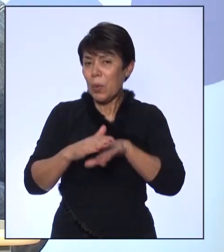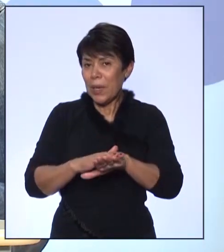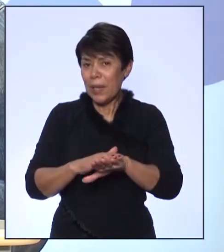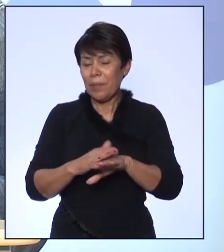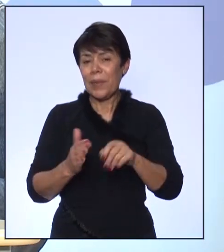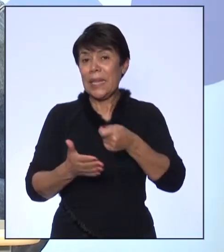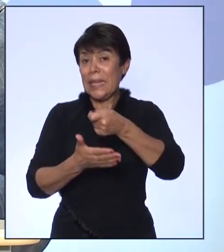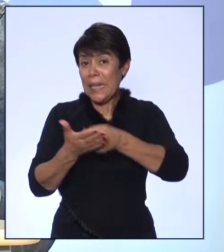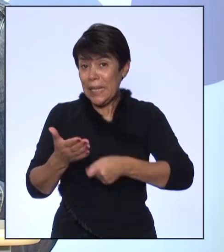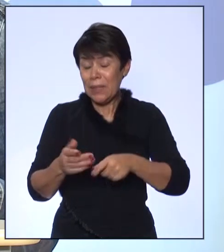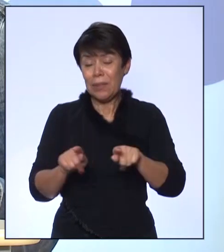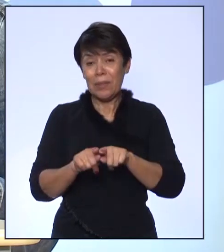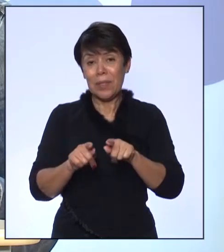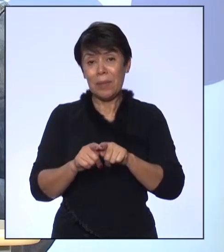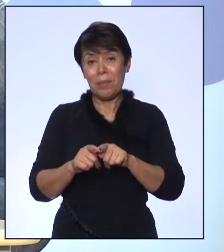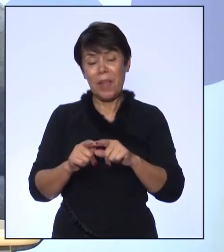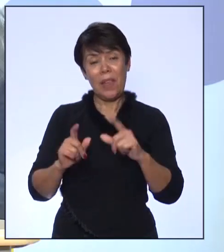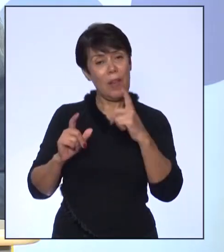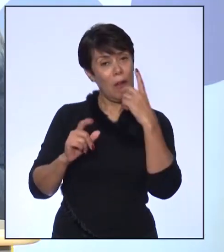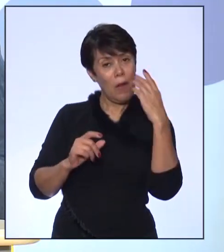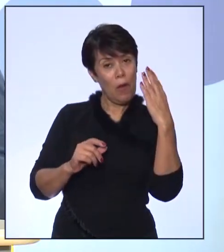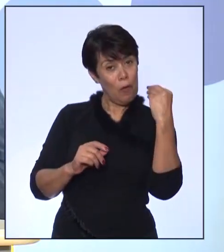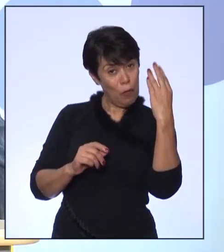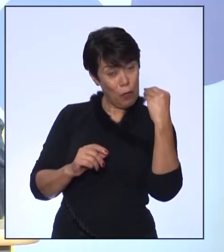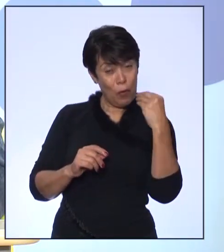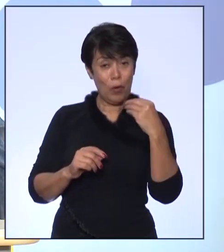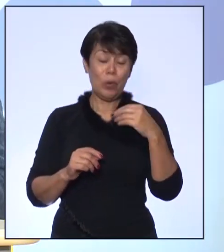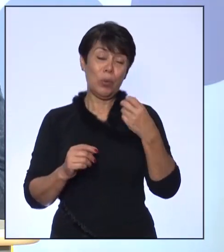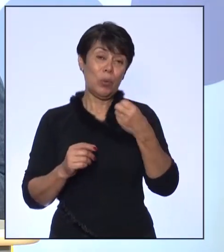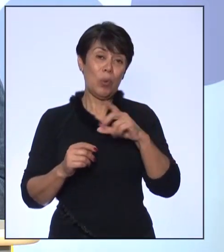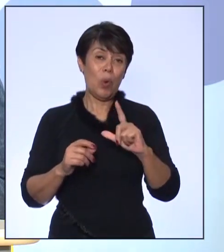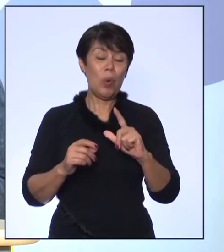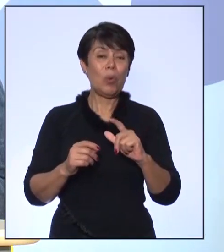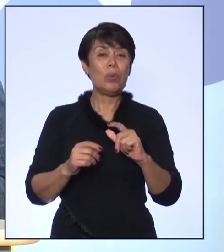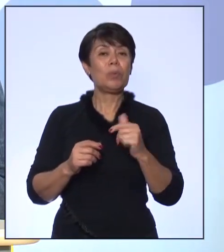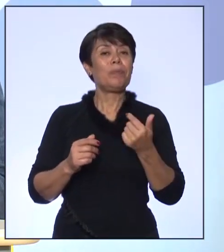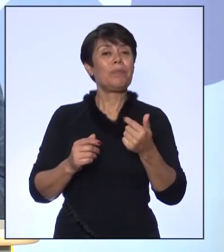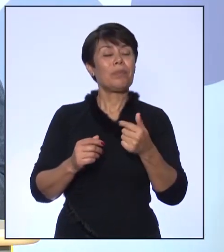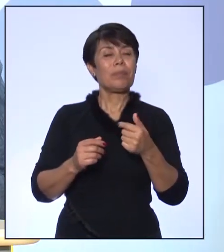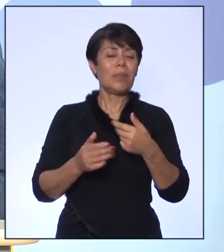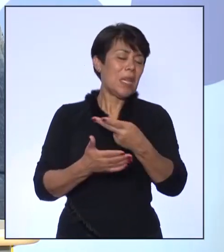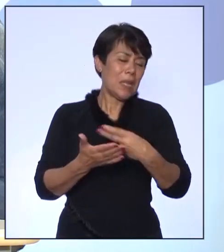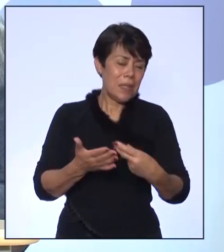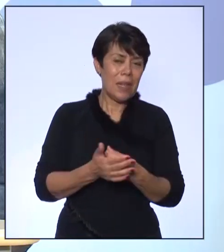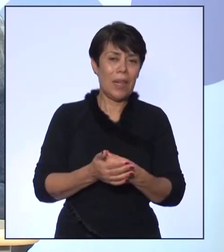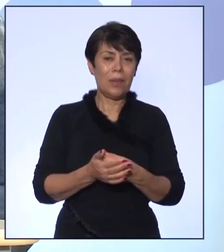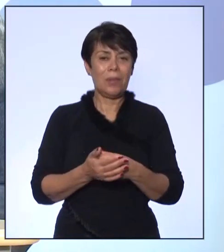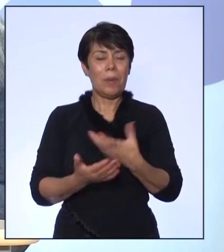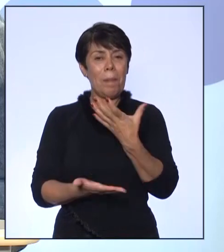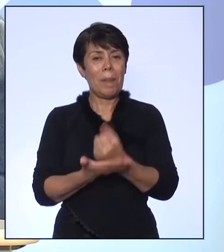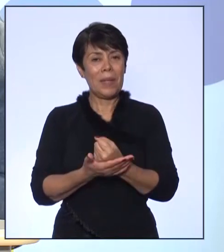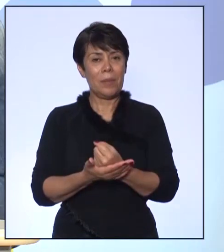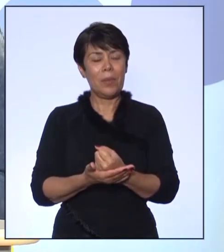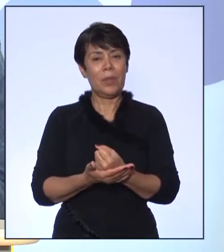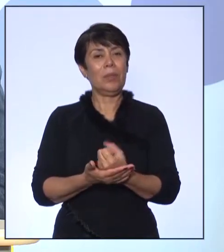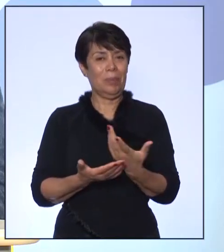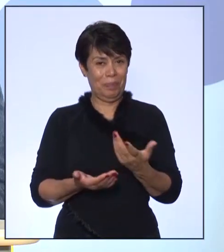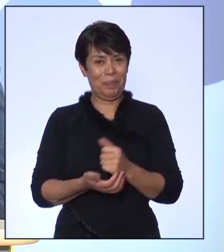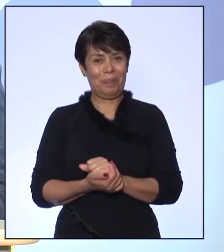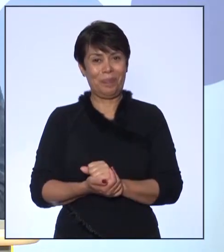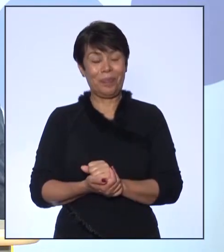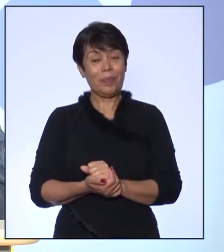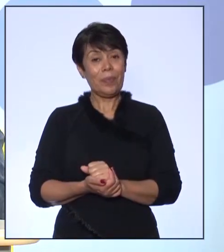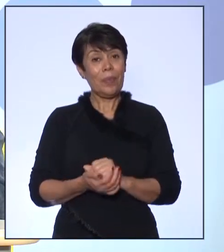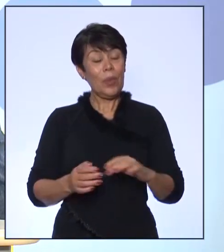e textos que falem tanto do patrimônio cultural material, como do patrimônio cultural imaterial, tá? Lembrando, gente,